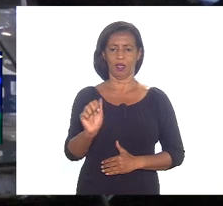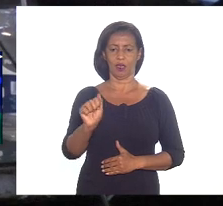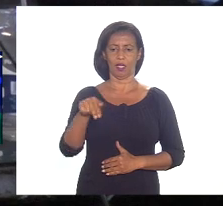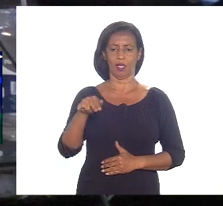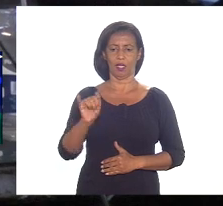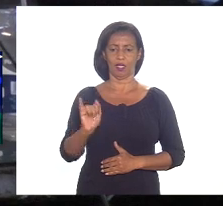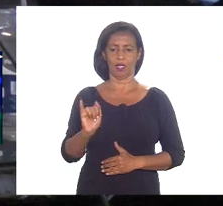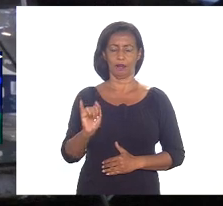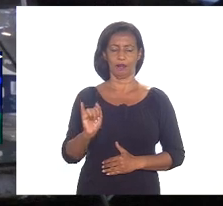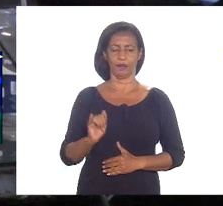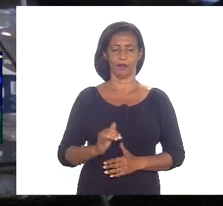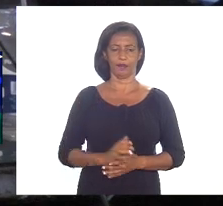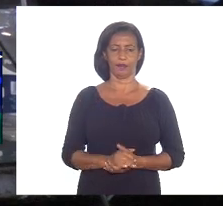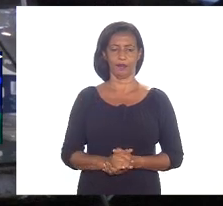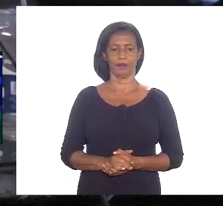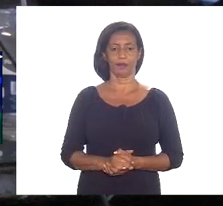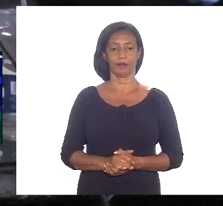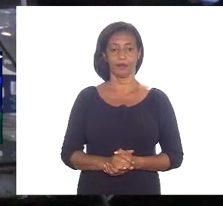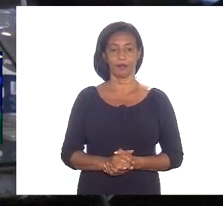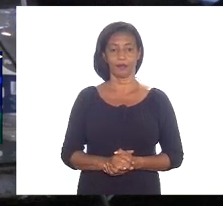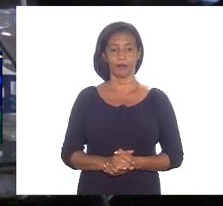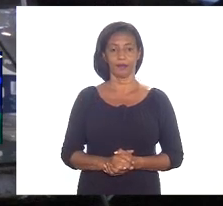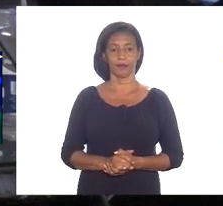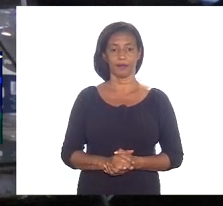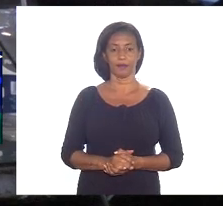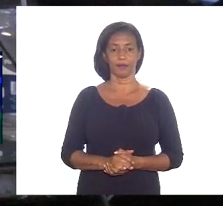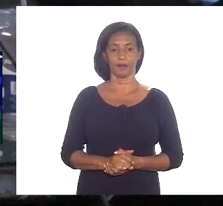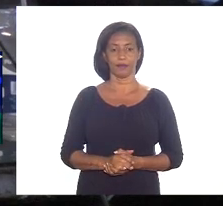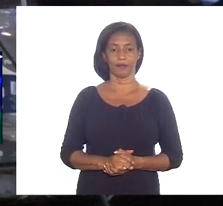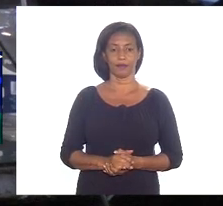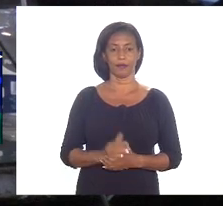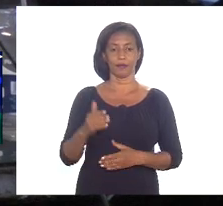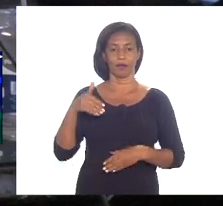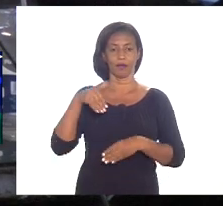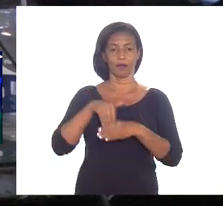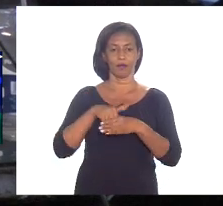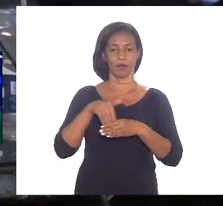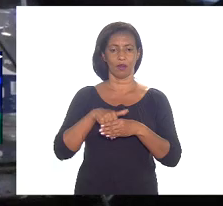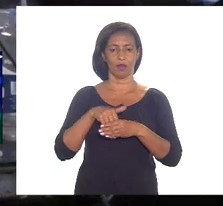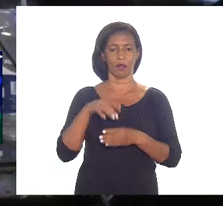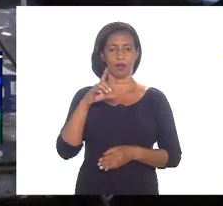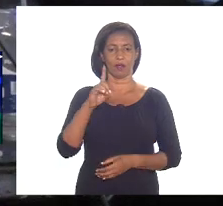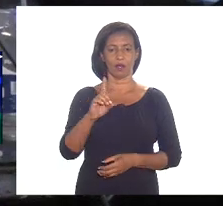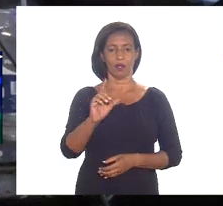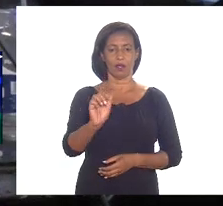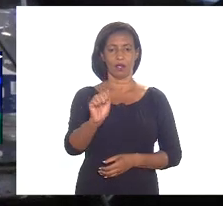Monteiro é como voto a deputada Ana Monteiro